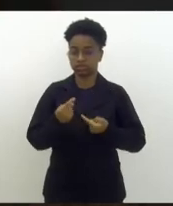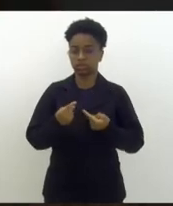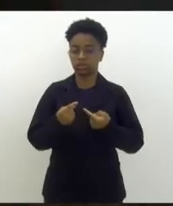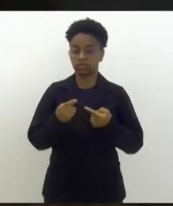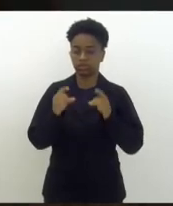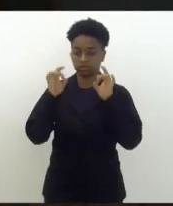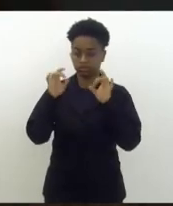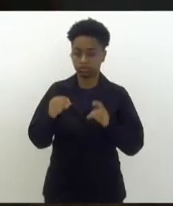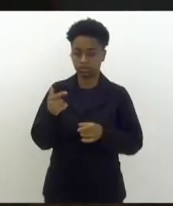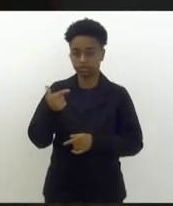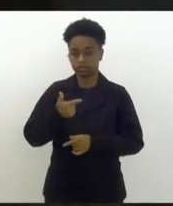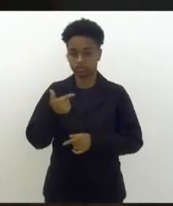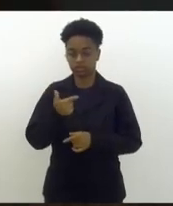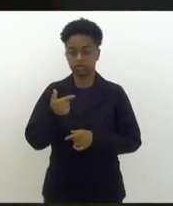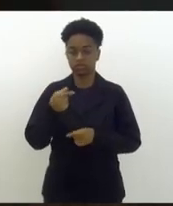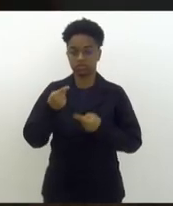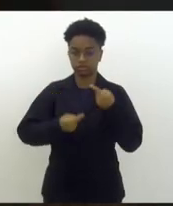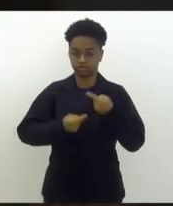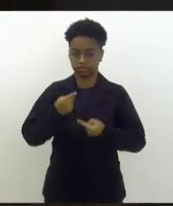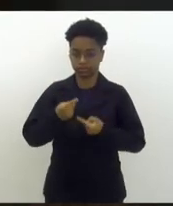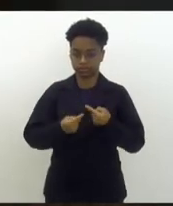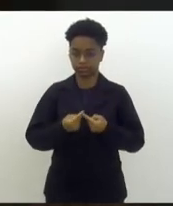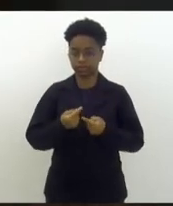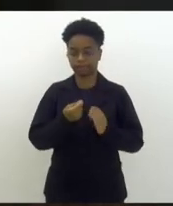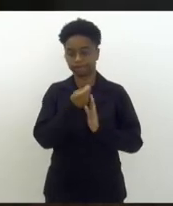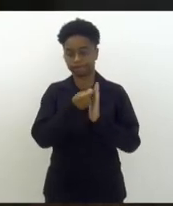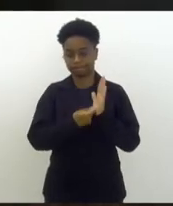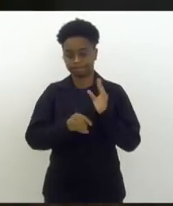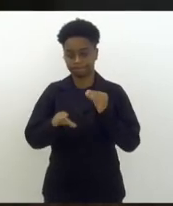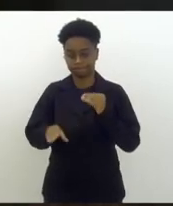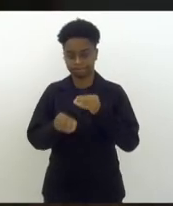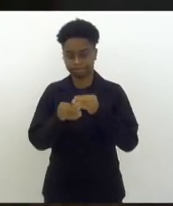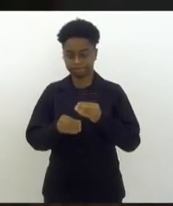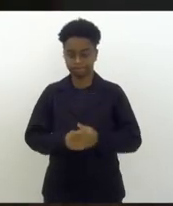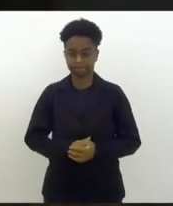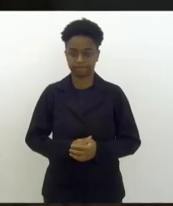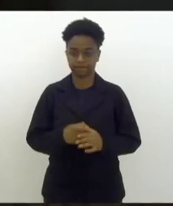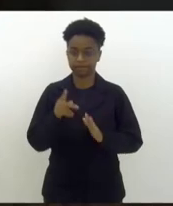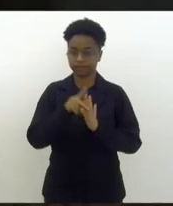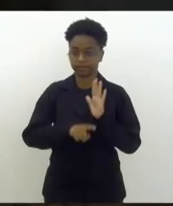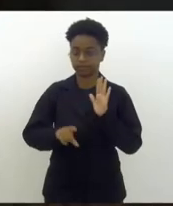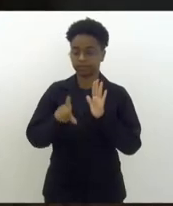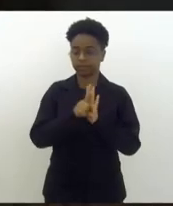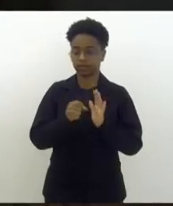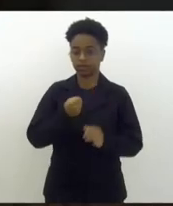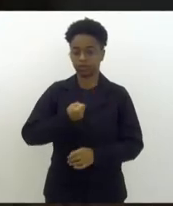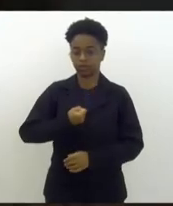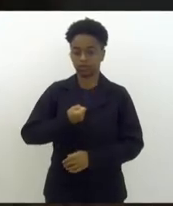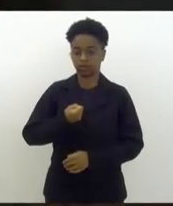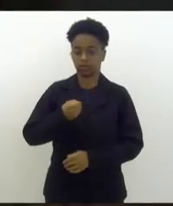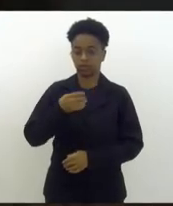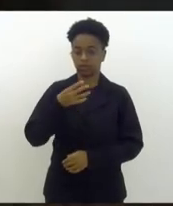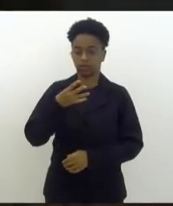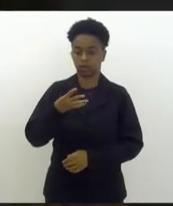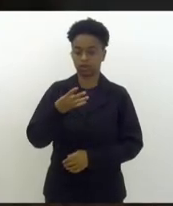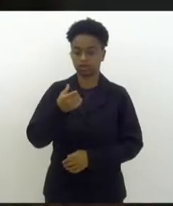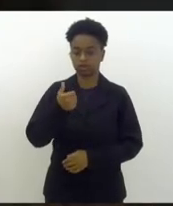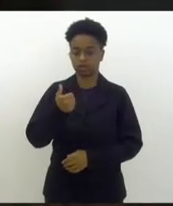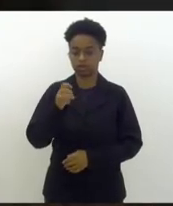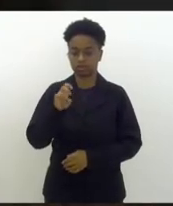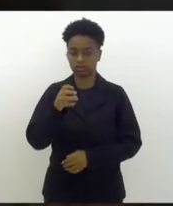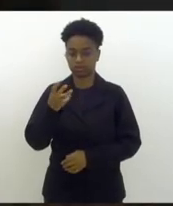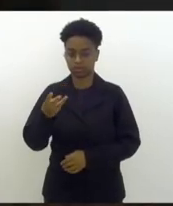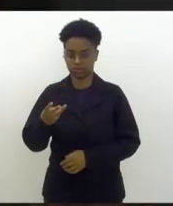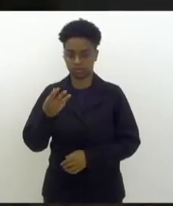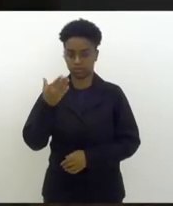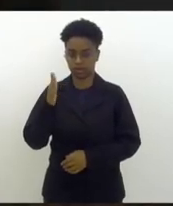votação em segunda discussão redação do vencido assim emendada projeto de lei número 4.153 a